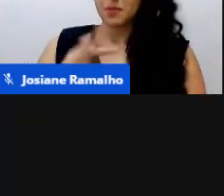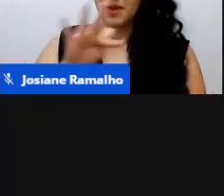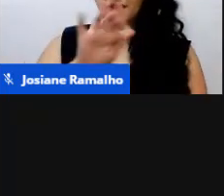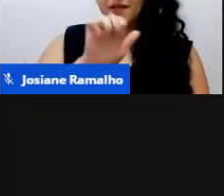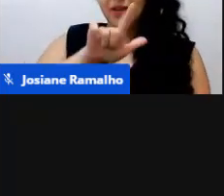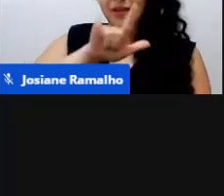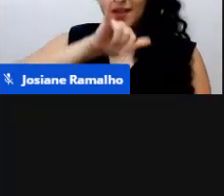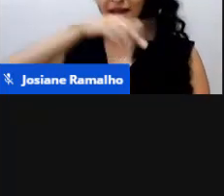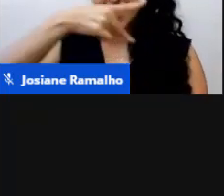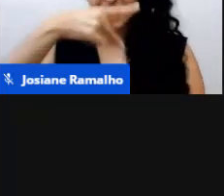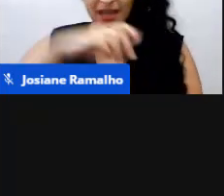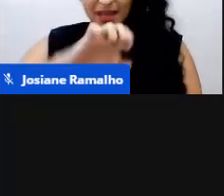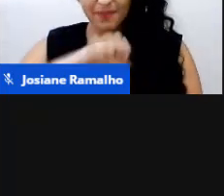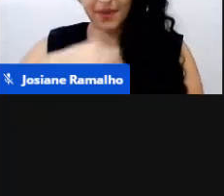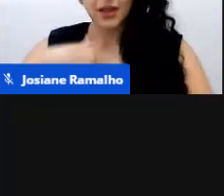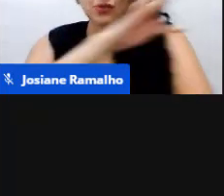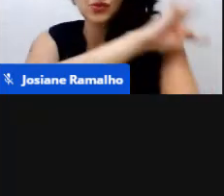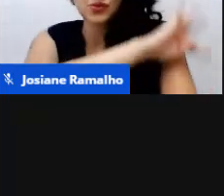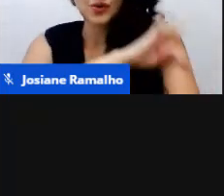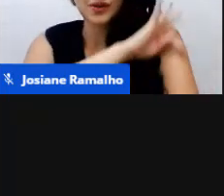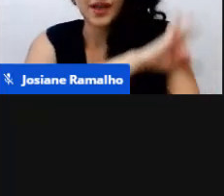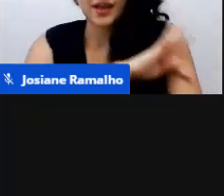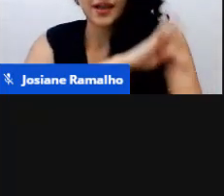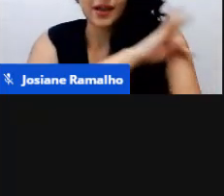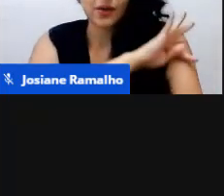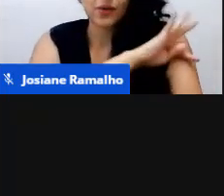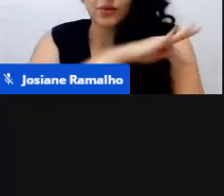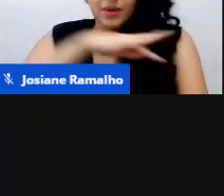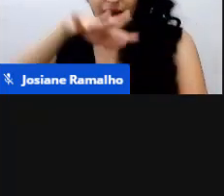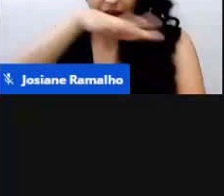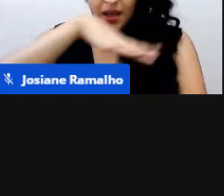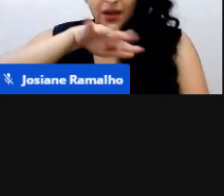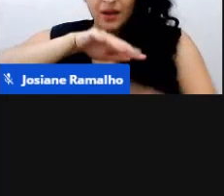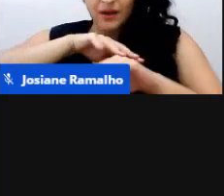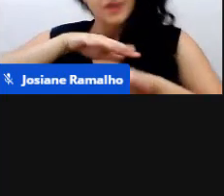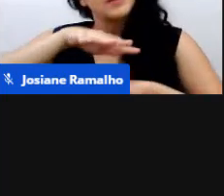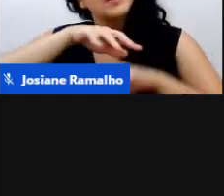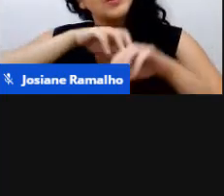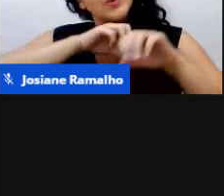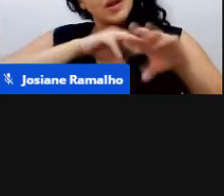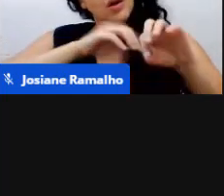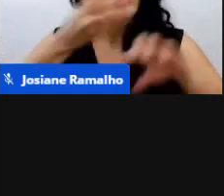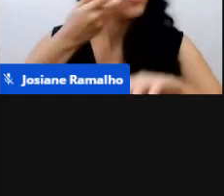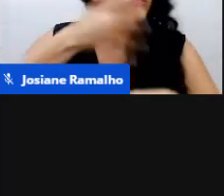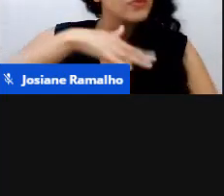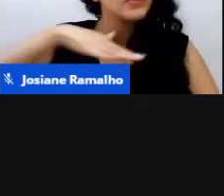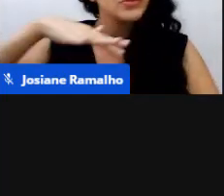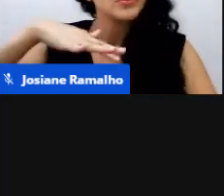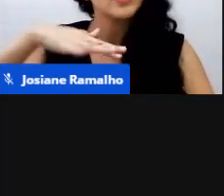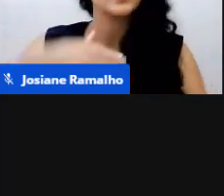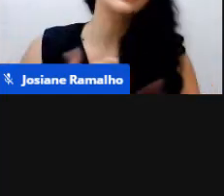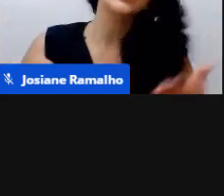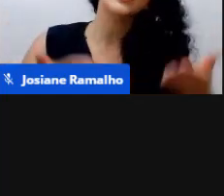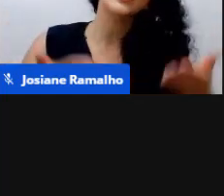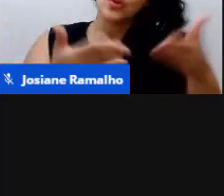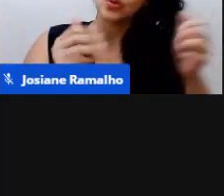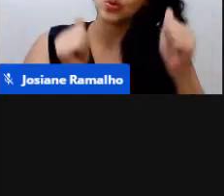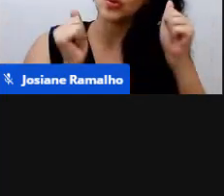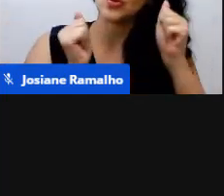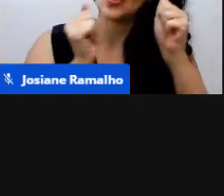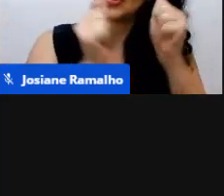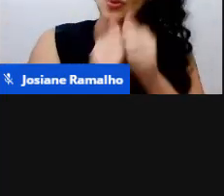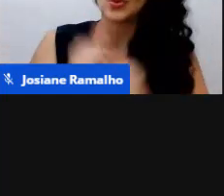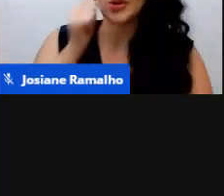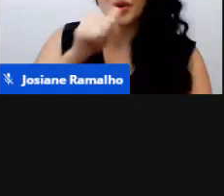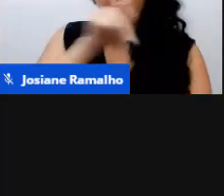sou técnico na gerência da educação infantil, parceiro de vocês também, e estamos aqui juntamente com a nossa parceira, a